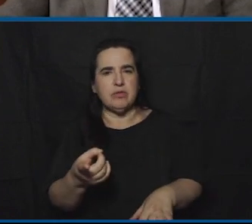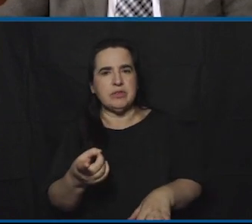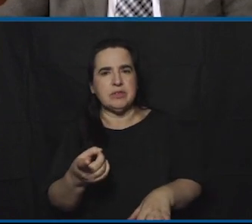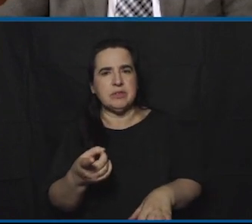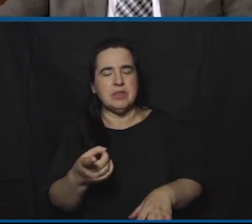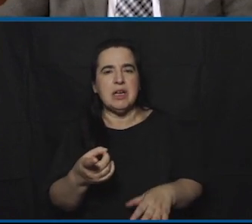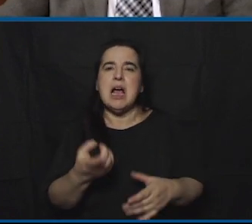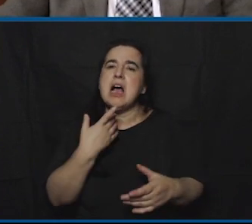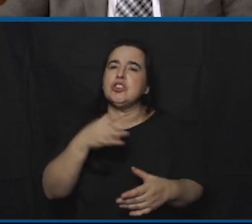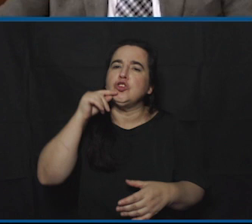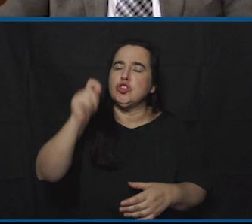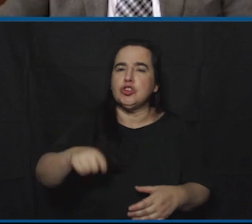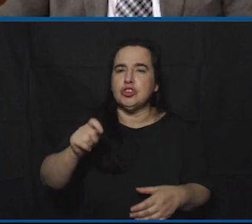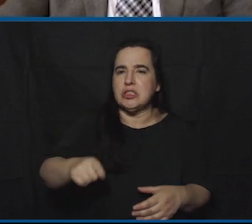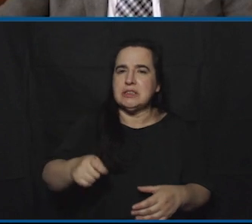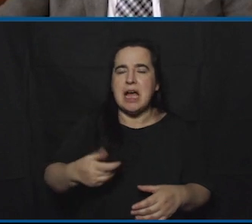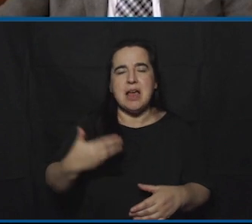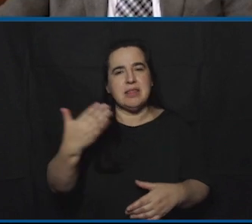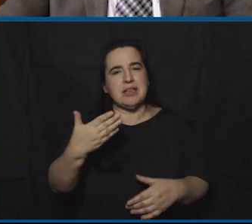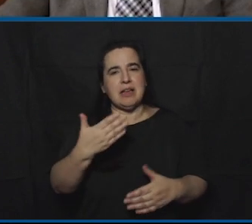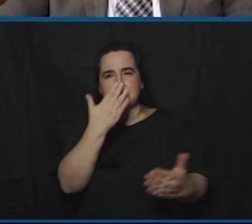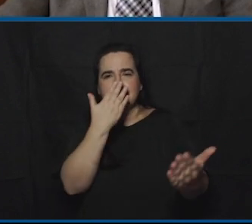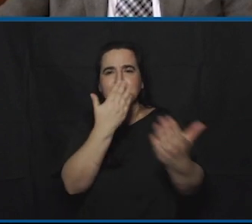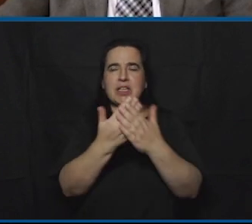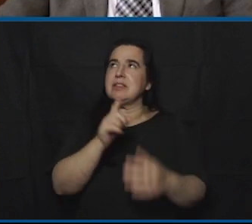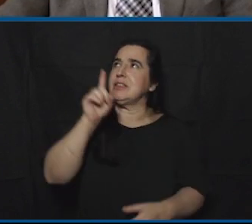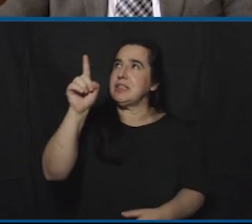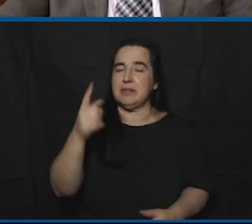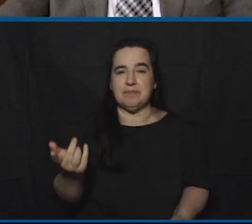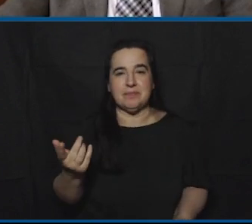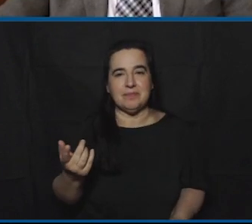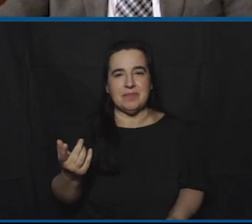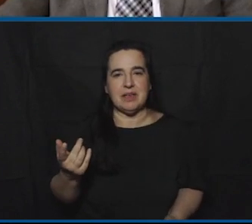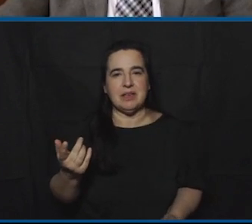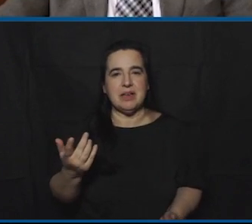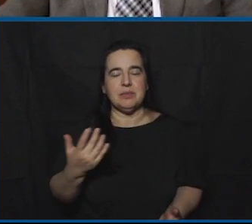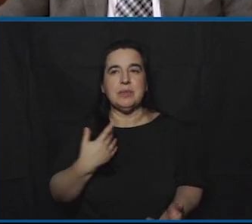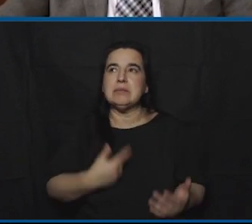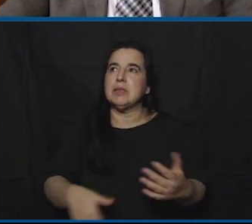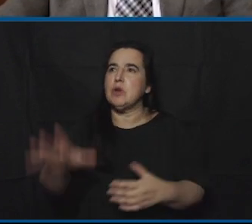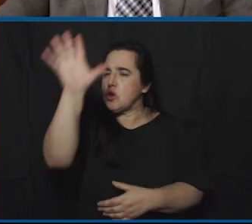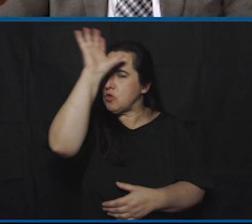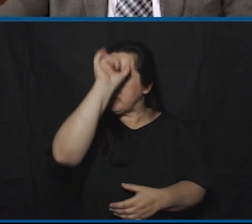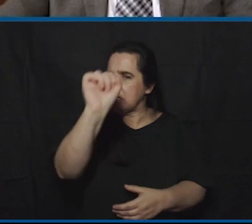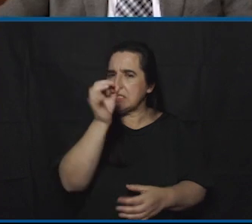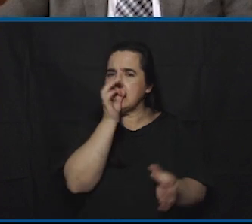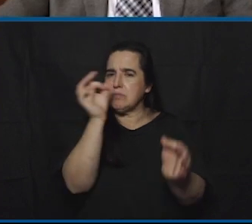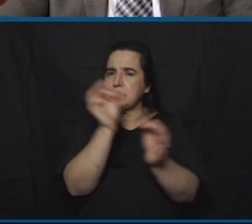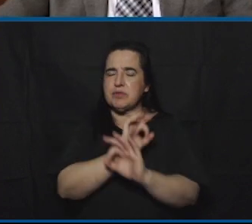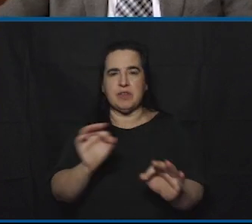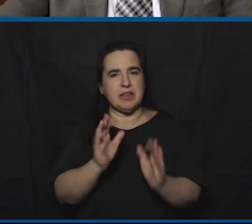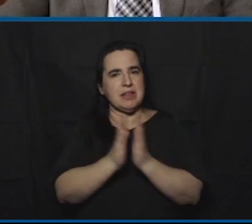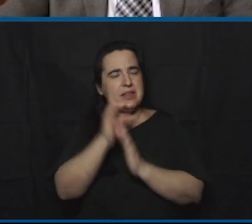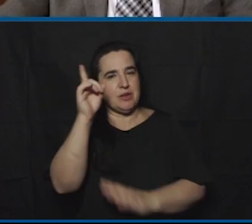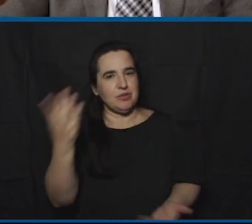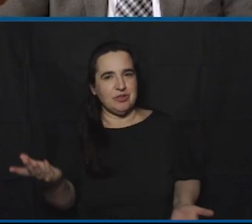são a base do teu trono, benignidade e verdade estão diante de ti. Portanto, a referência máxima para uma governação perfeita,